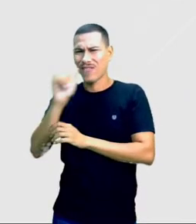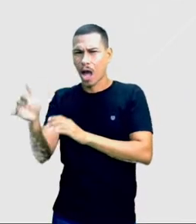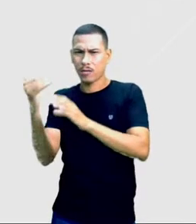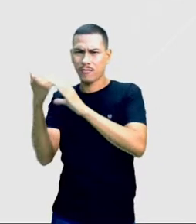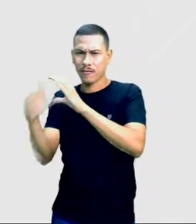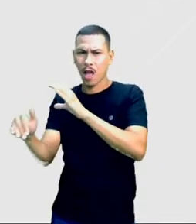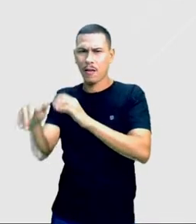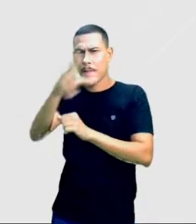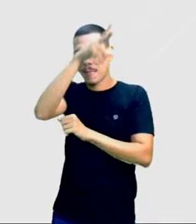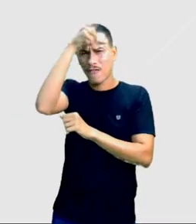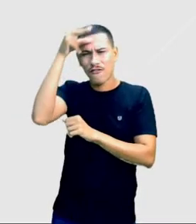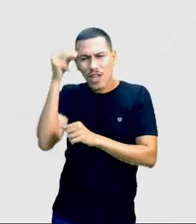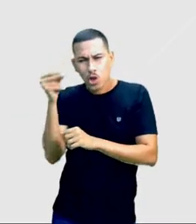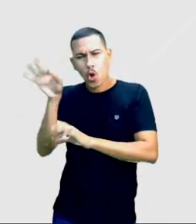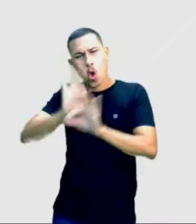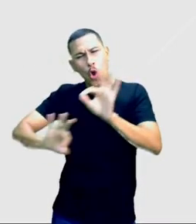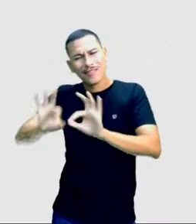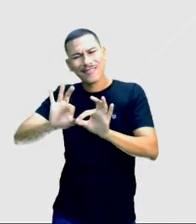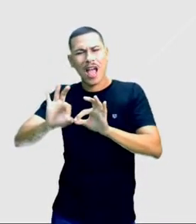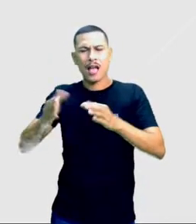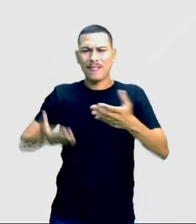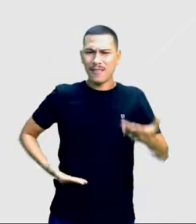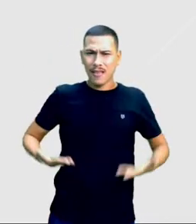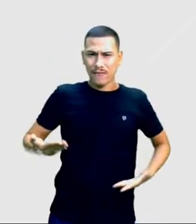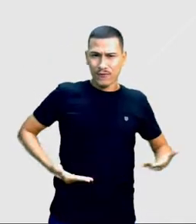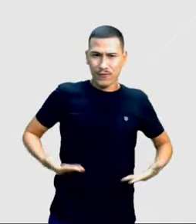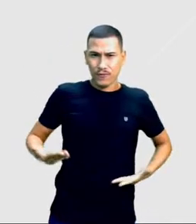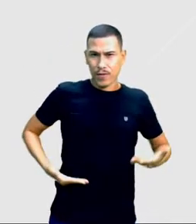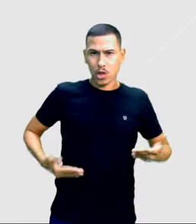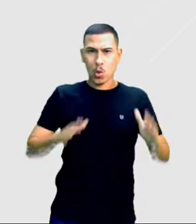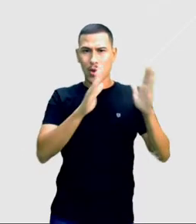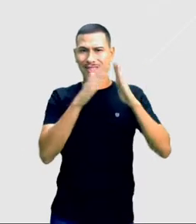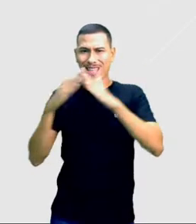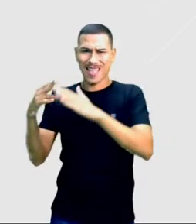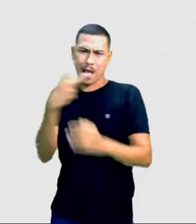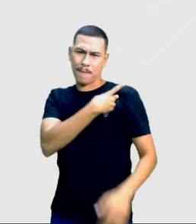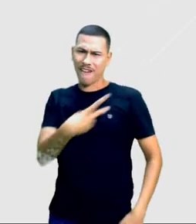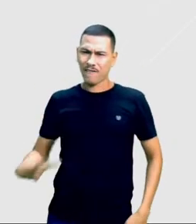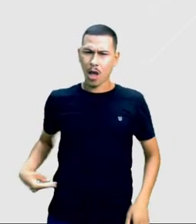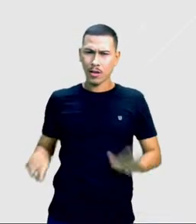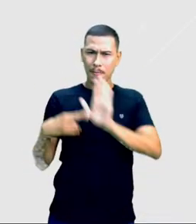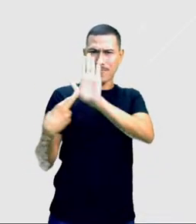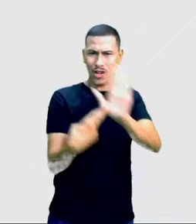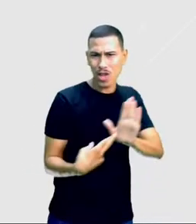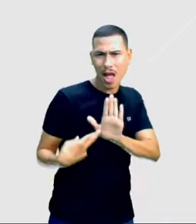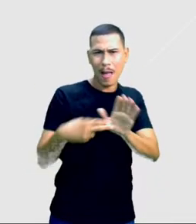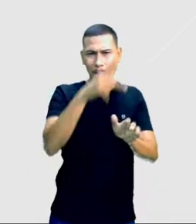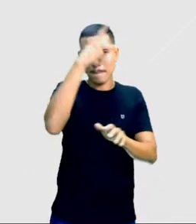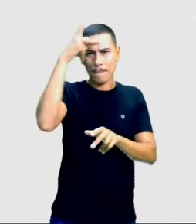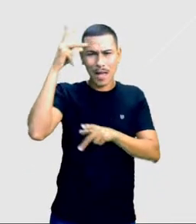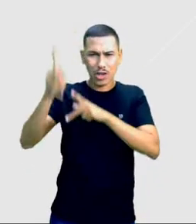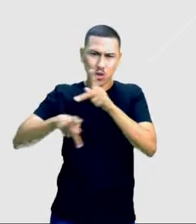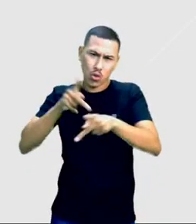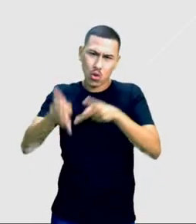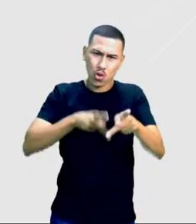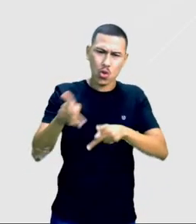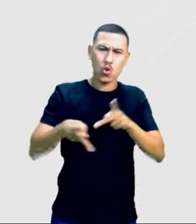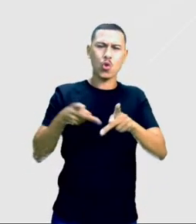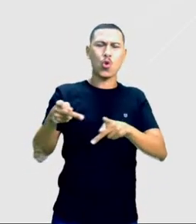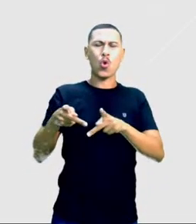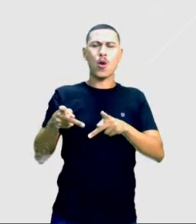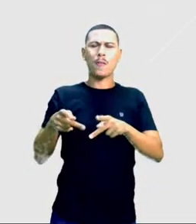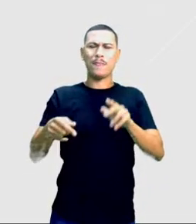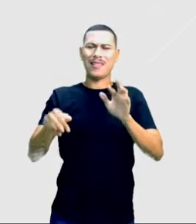serviços das câmaras municipais. Representar os anseios populares para o bem comum. O que não é